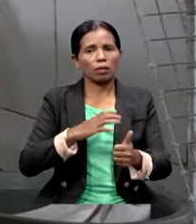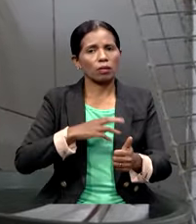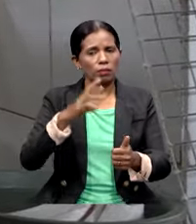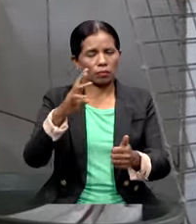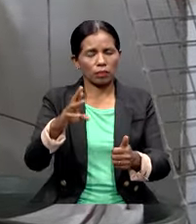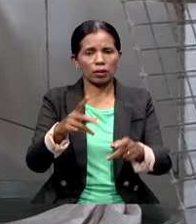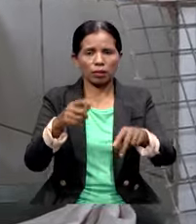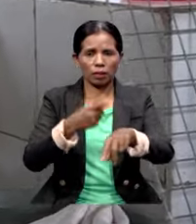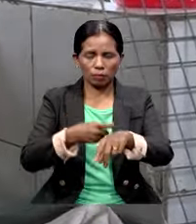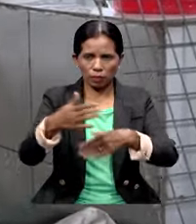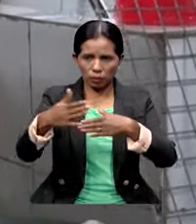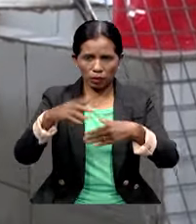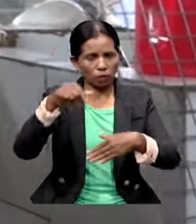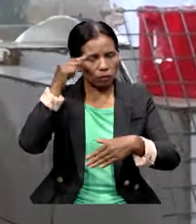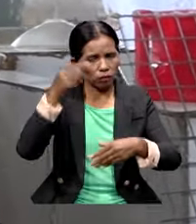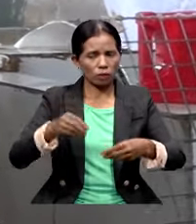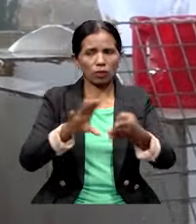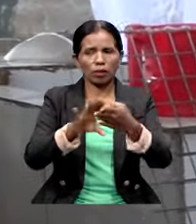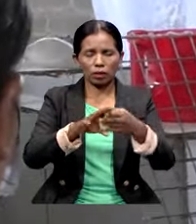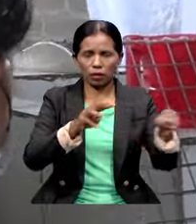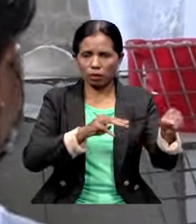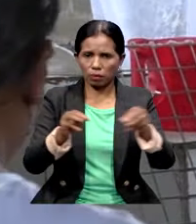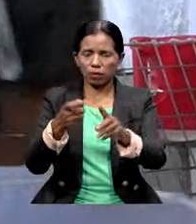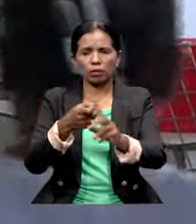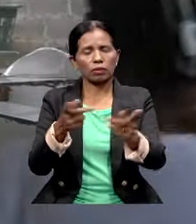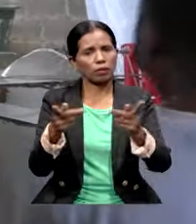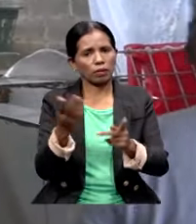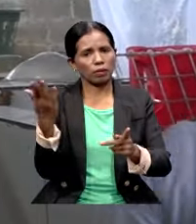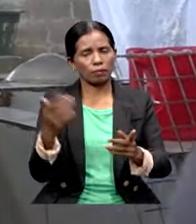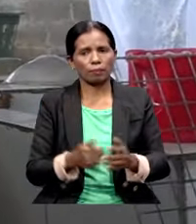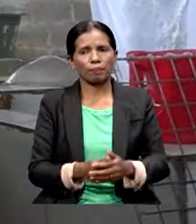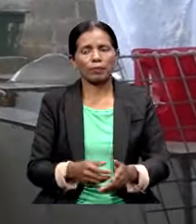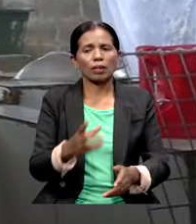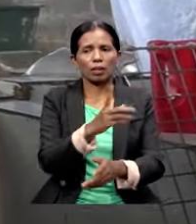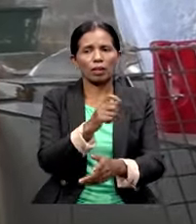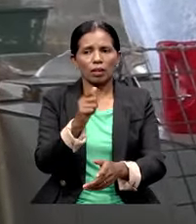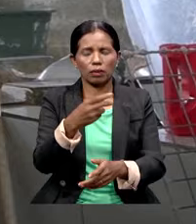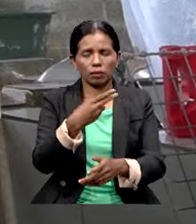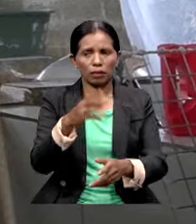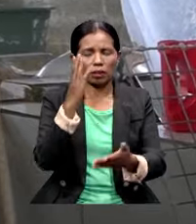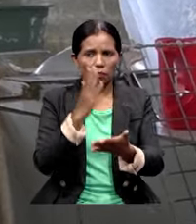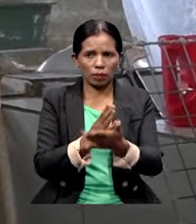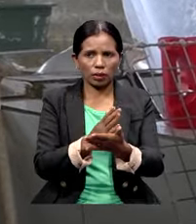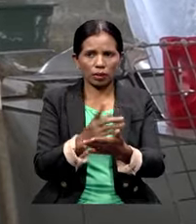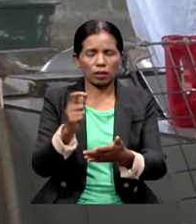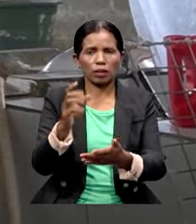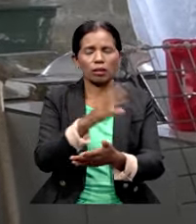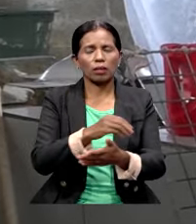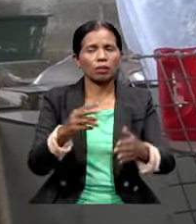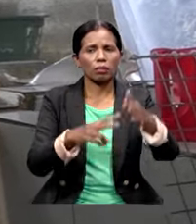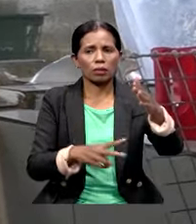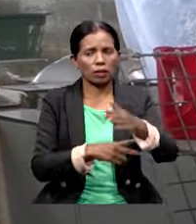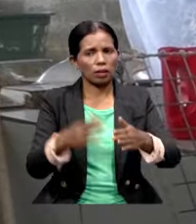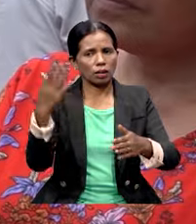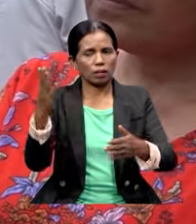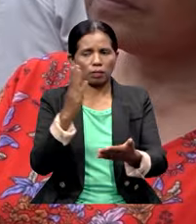tempo bada, governo se focarta notificação a tumuda o sifatin refere. Kazan tahu ne tengi para, nomos ia leten, tahu de tangi pontinian ne leten ba,